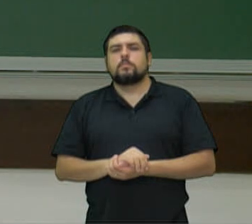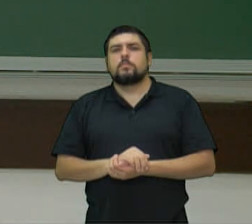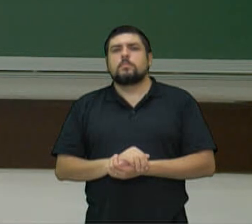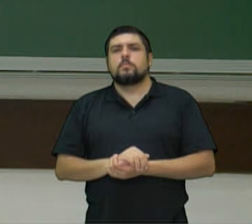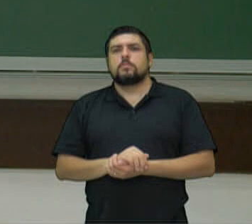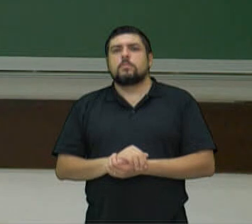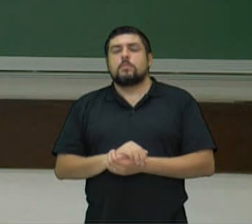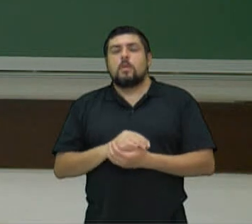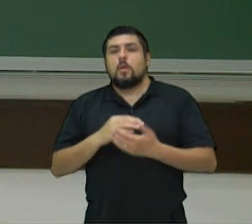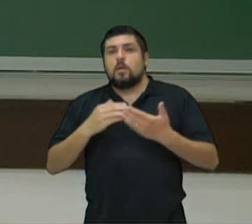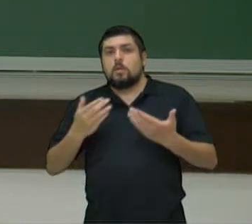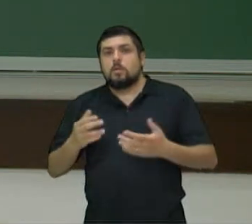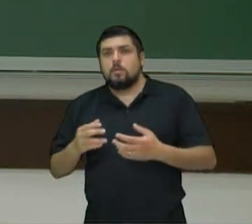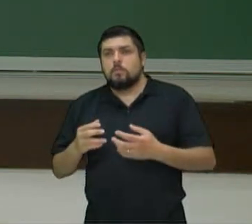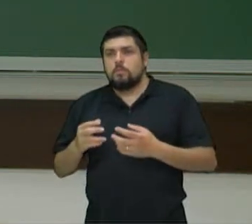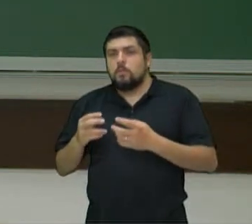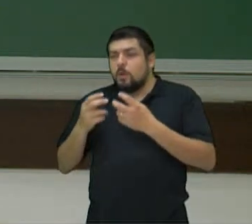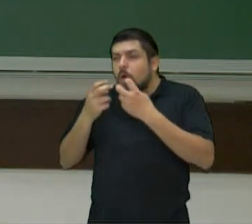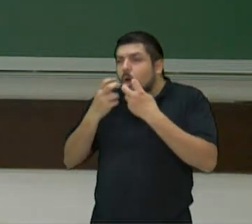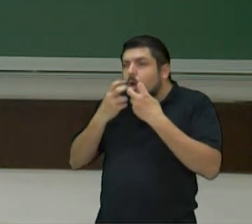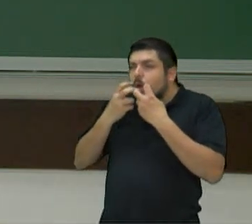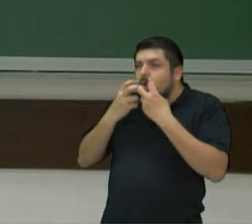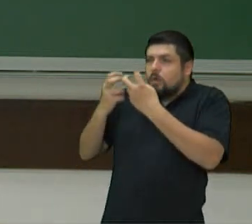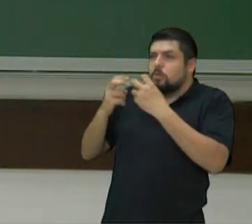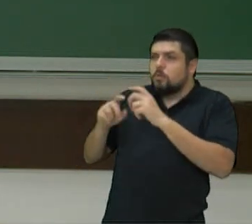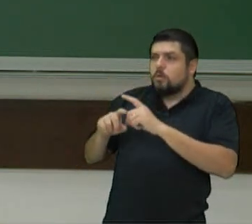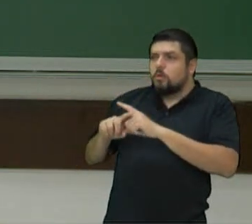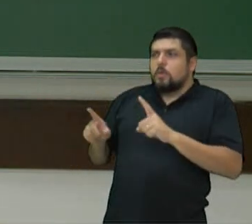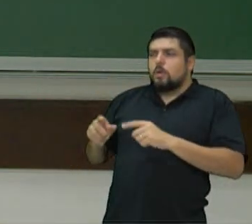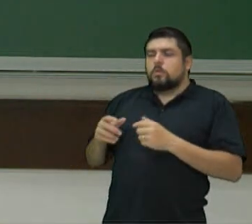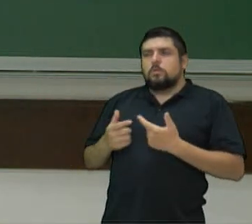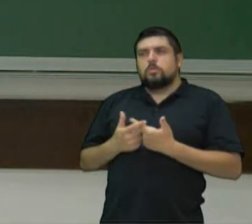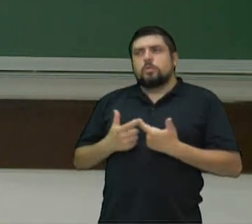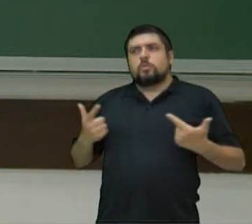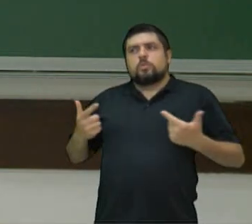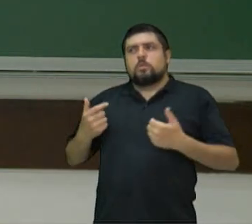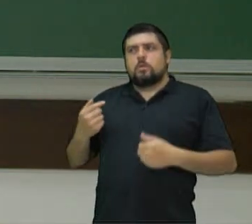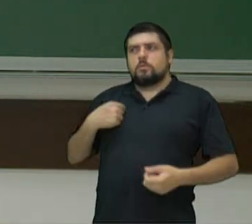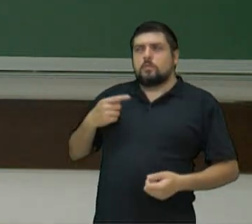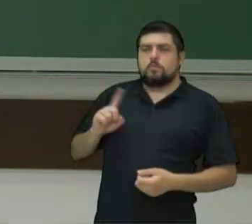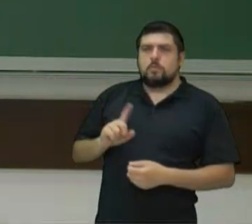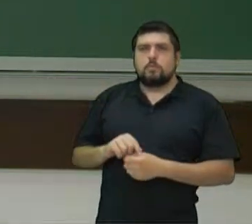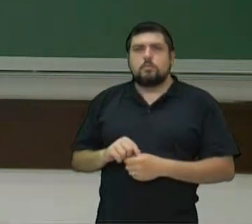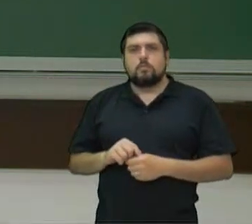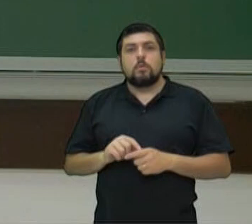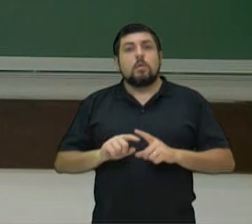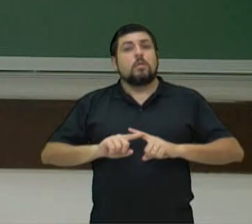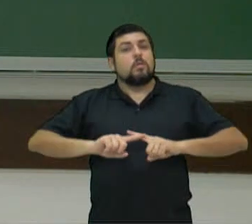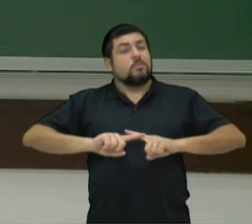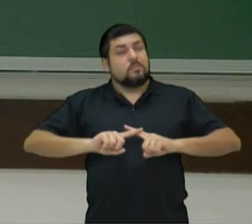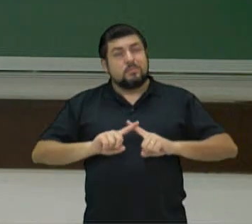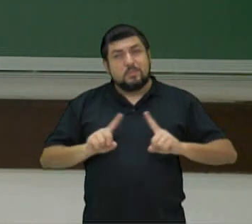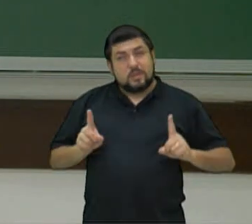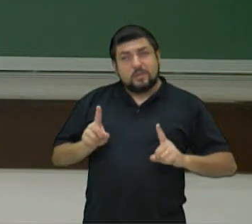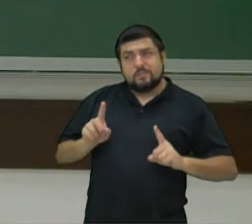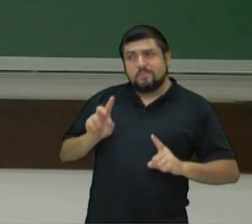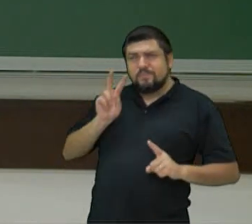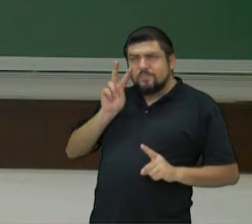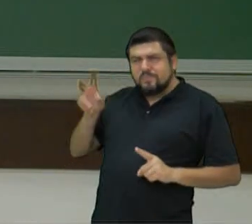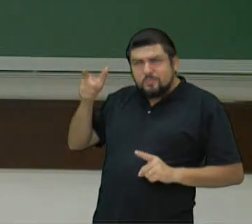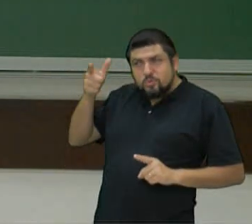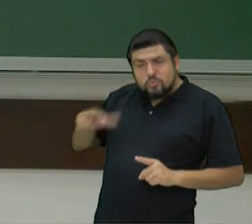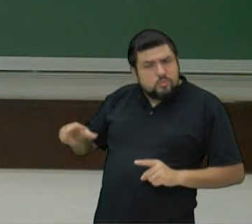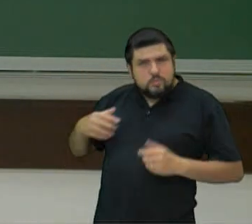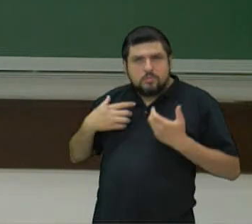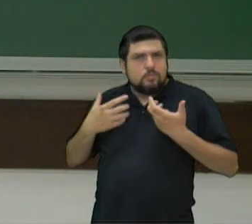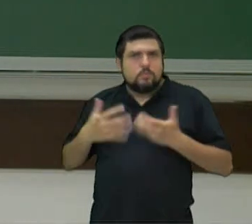professor gritou, felizmente, não foi com ele. Mas não é uma experiência que eu quero que repita.